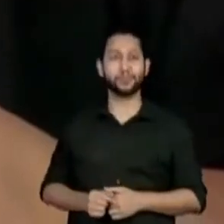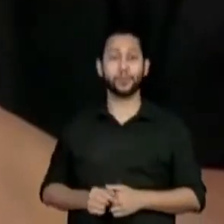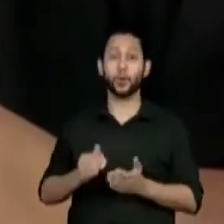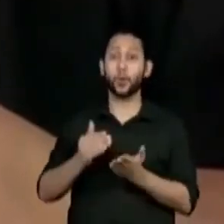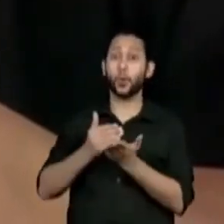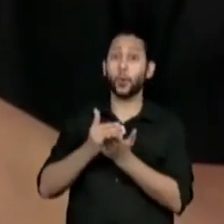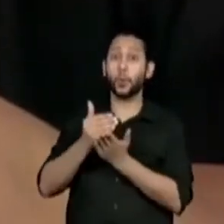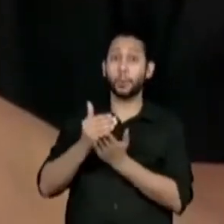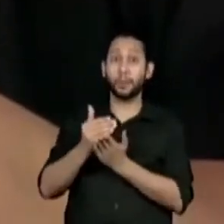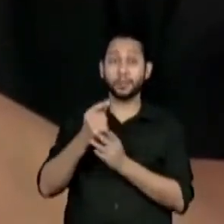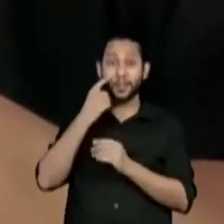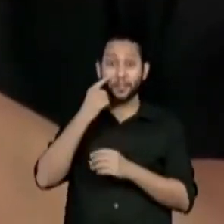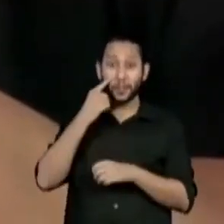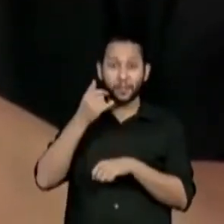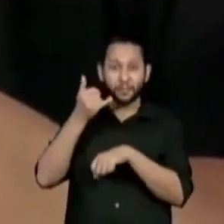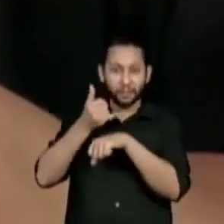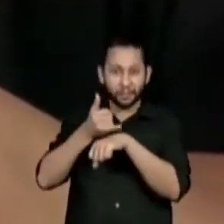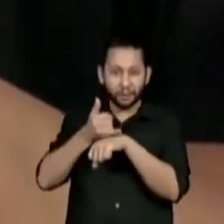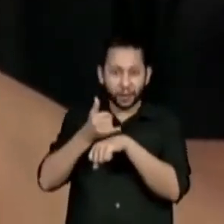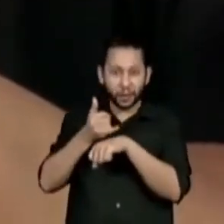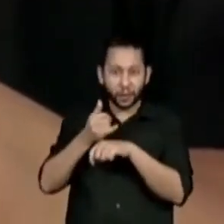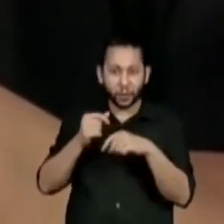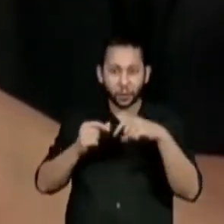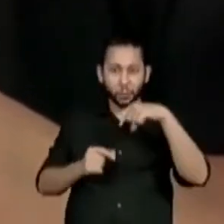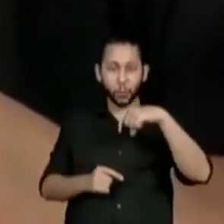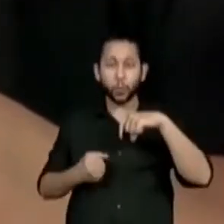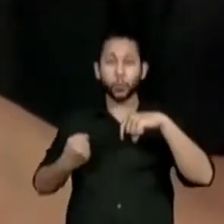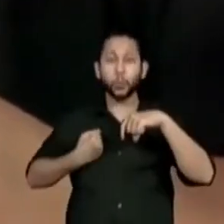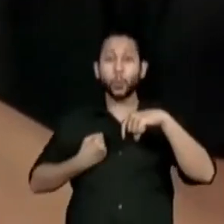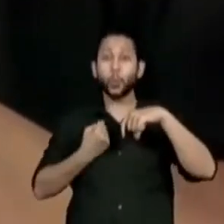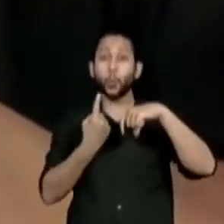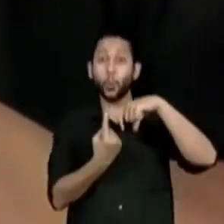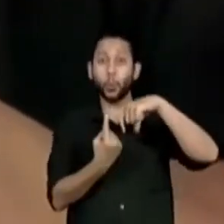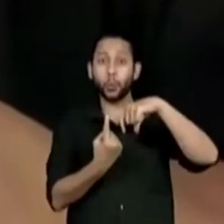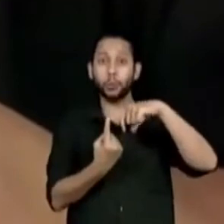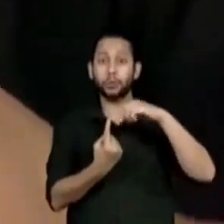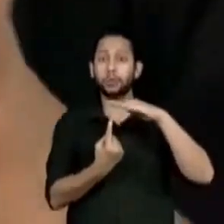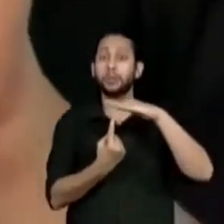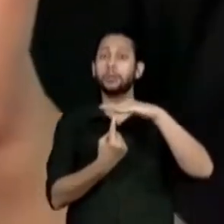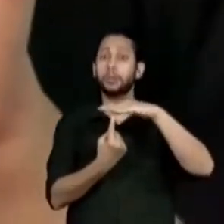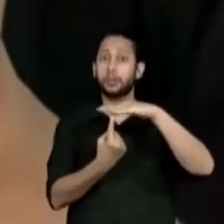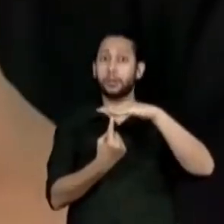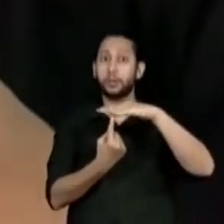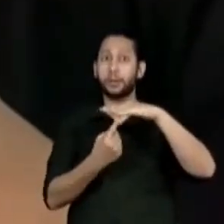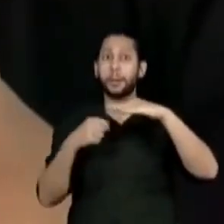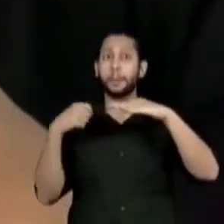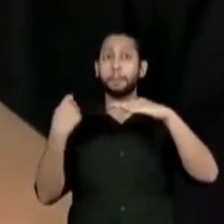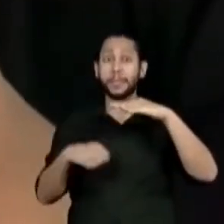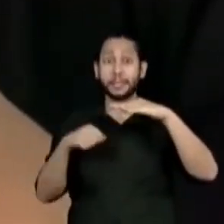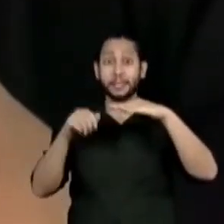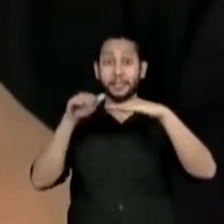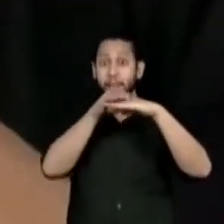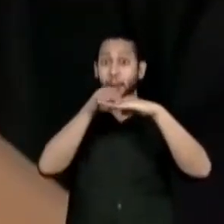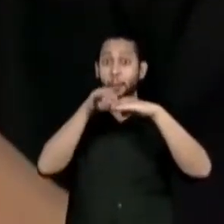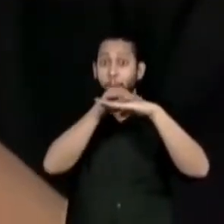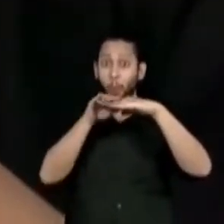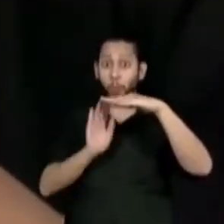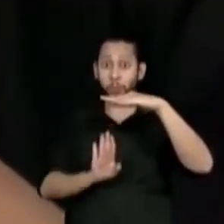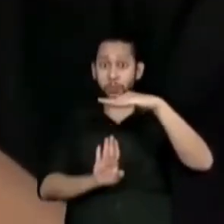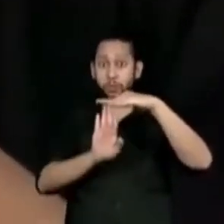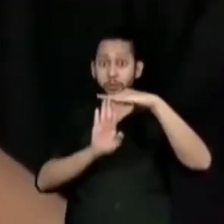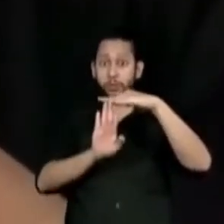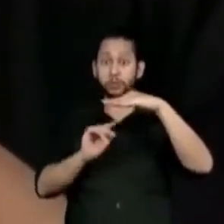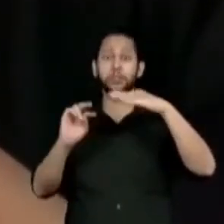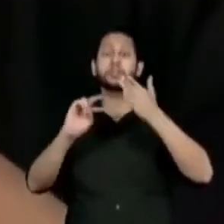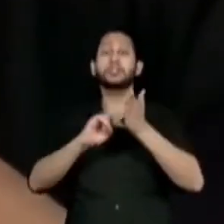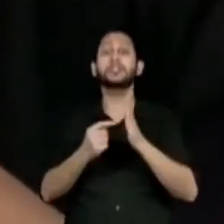parte de metal que está tampando o número 1, tá? Sim. Mas o correto é que você utilize a fita métrica a partir dessa pontinha mesmo, que seria o